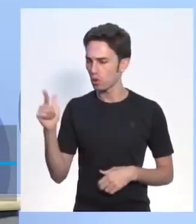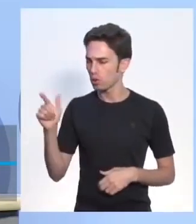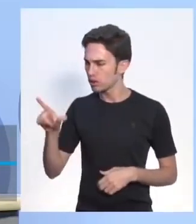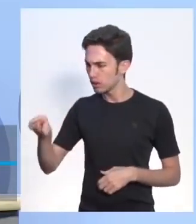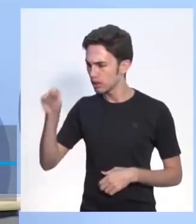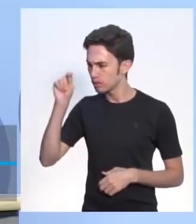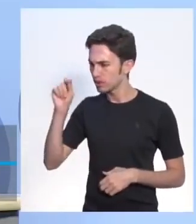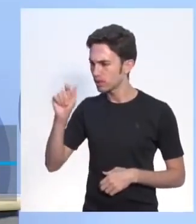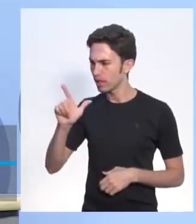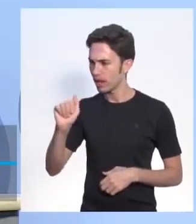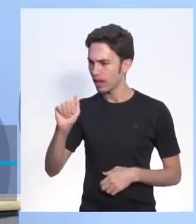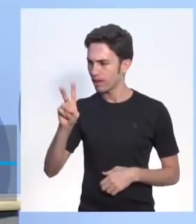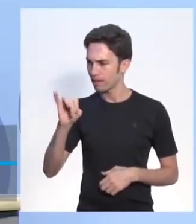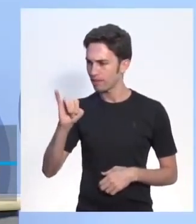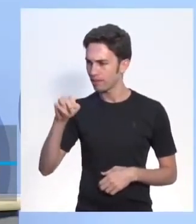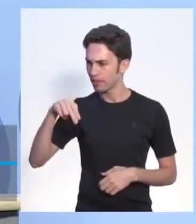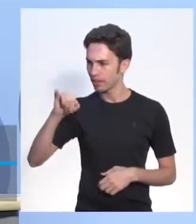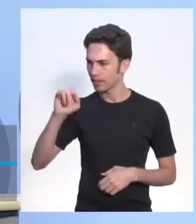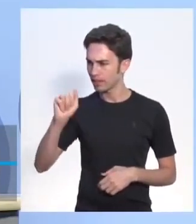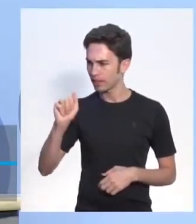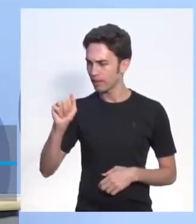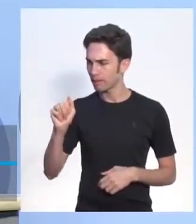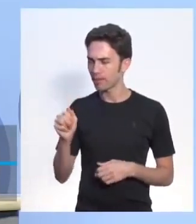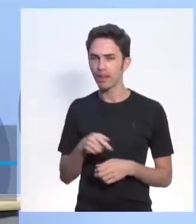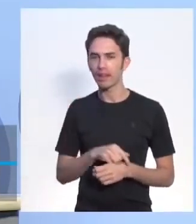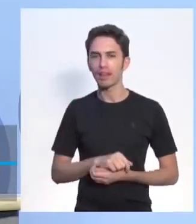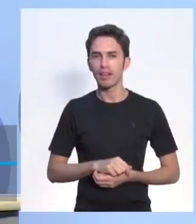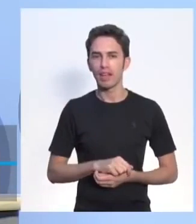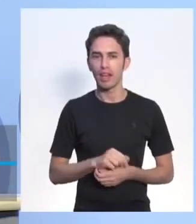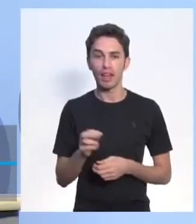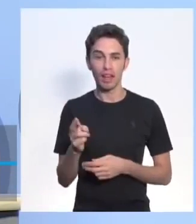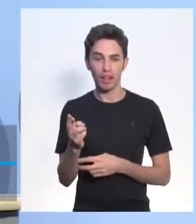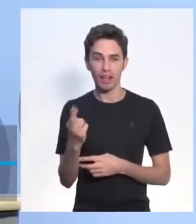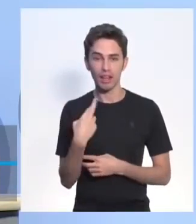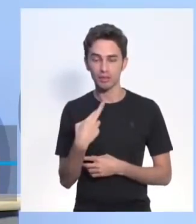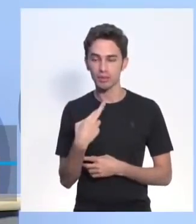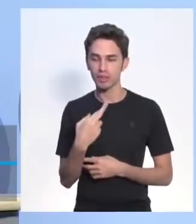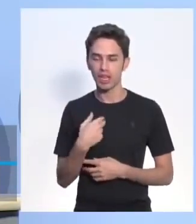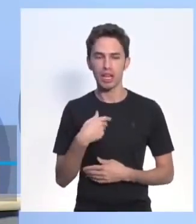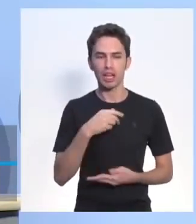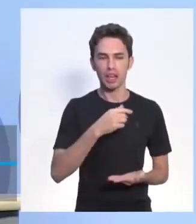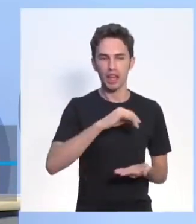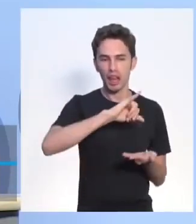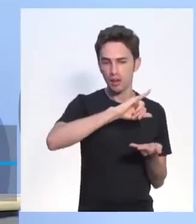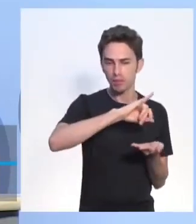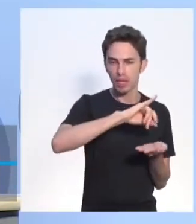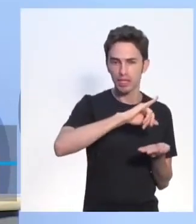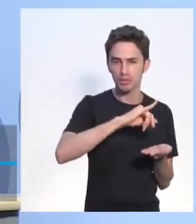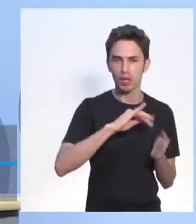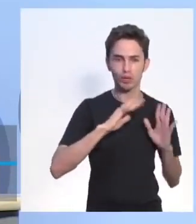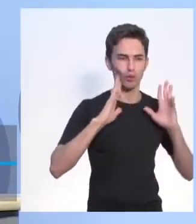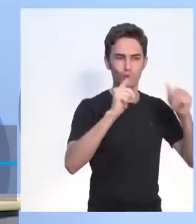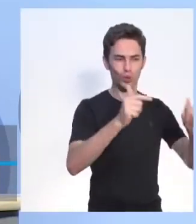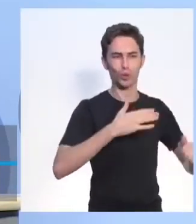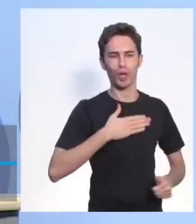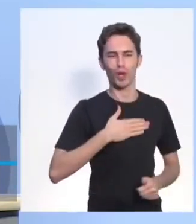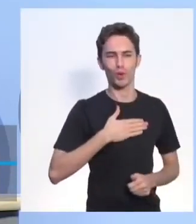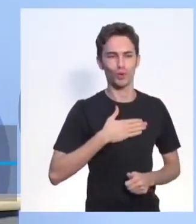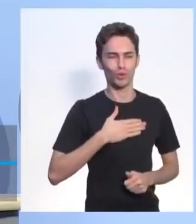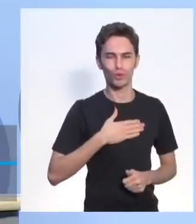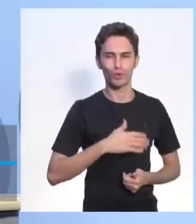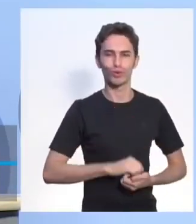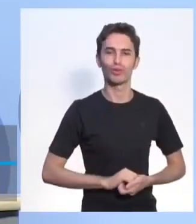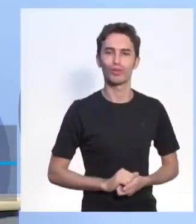a Lavínia. Olha a maneira que a Lavínia colocou. Capitalismo é tudo meu. É assim